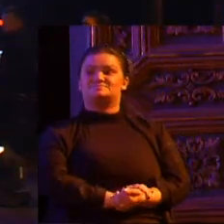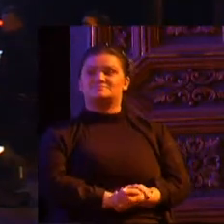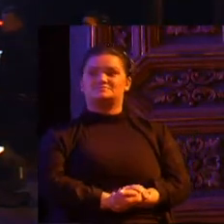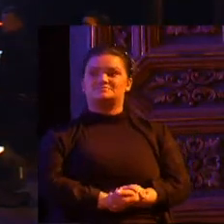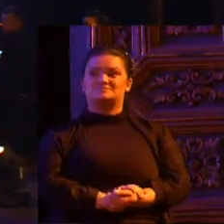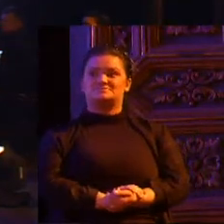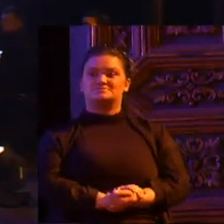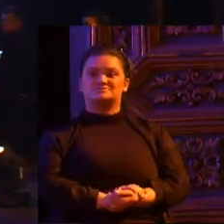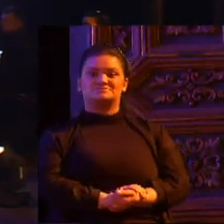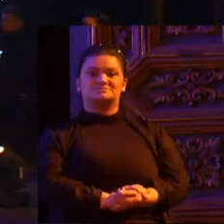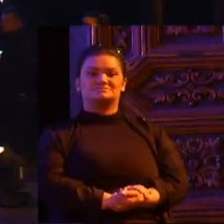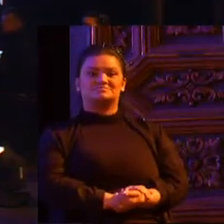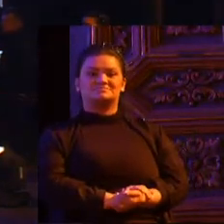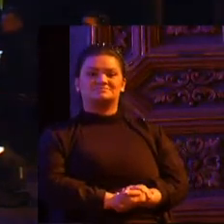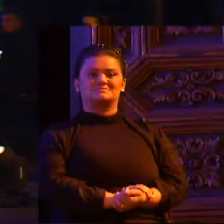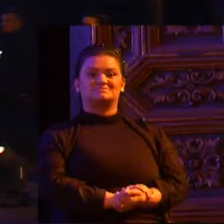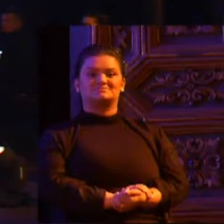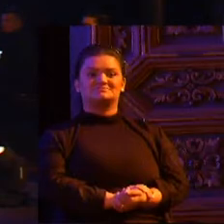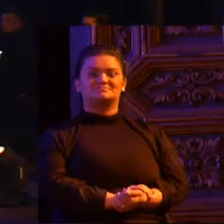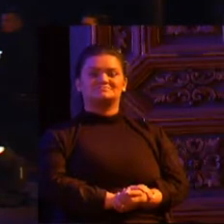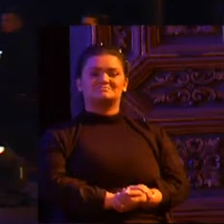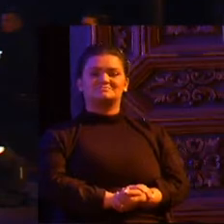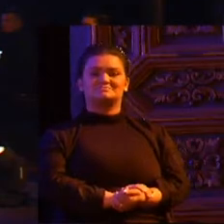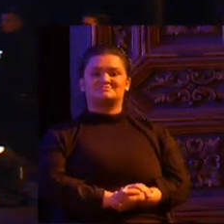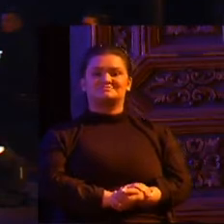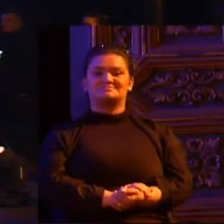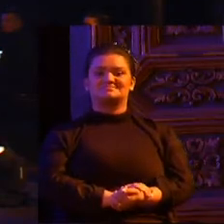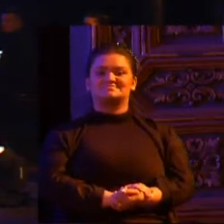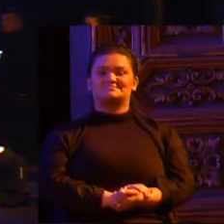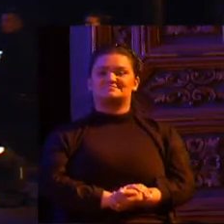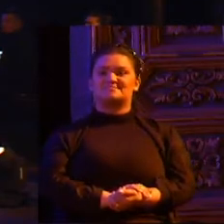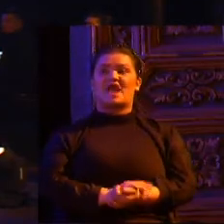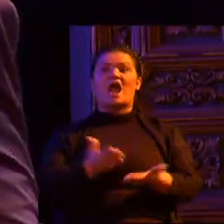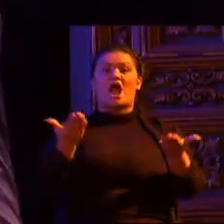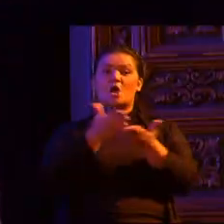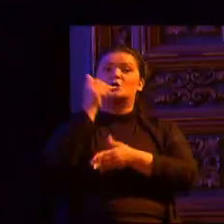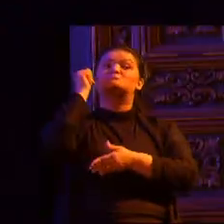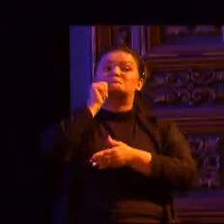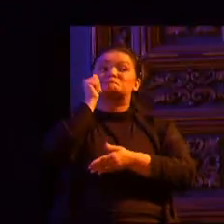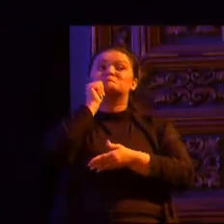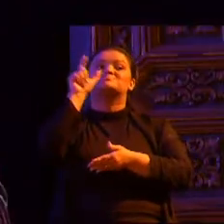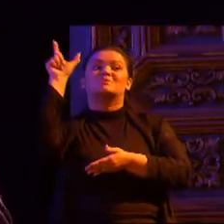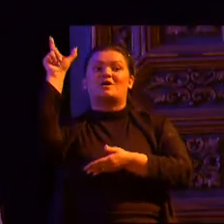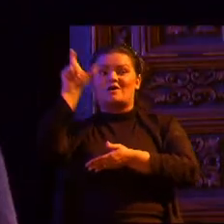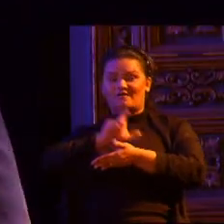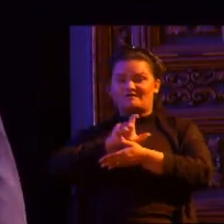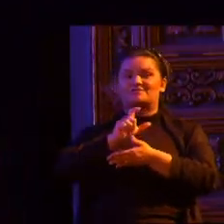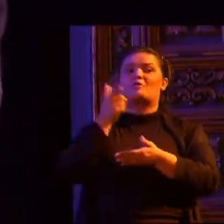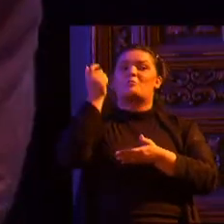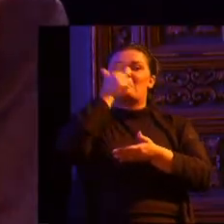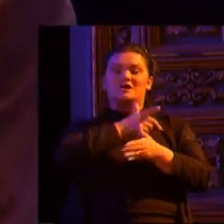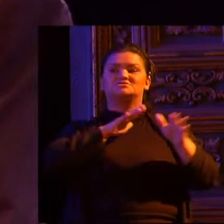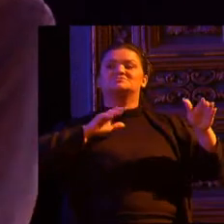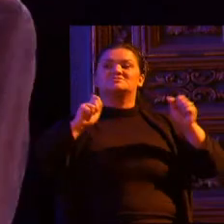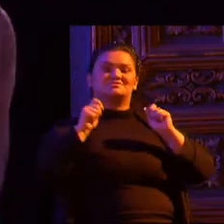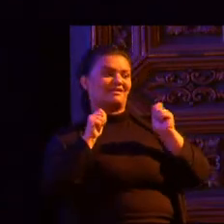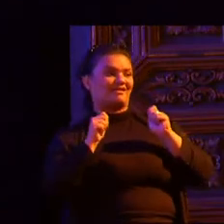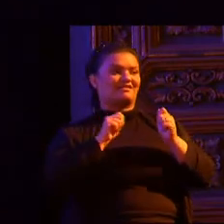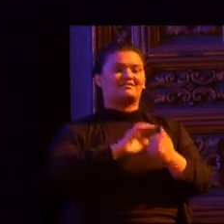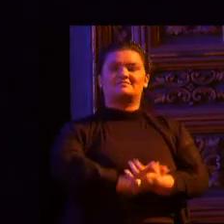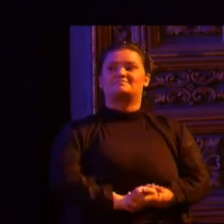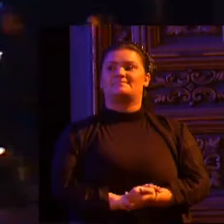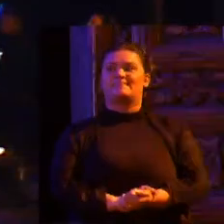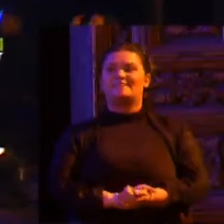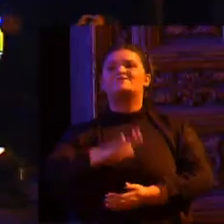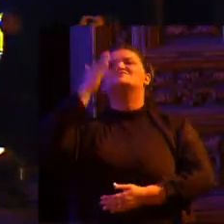São os próximos convidados. É isso? As convidadas. Elas vêm que vêm. Acho que vão tremer tudo. Ah, então eu